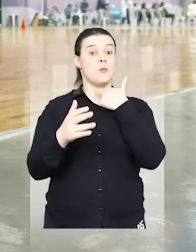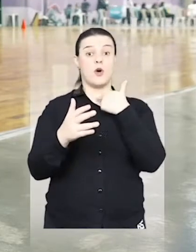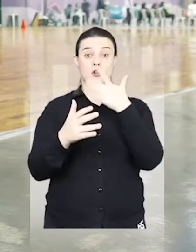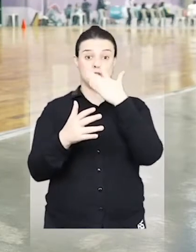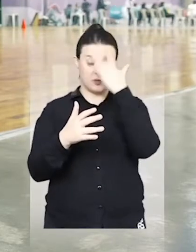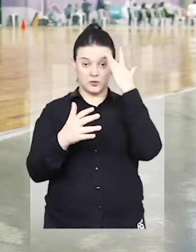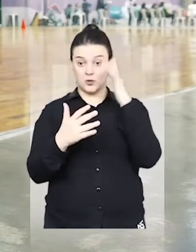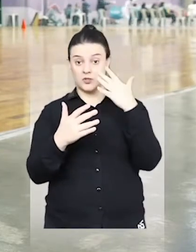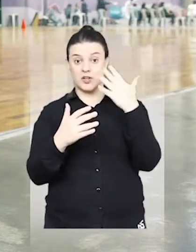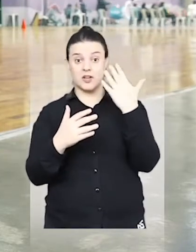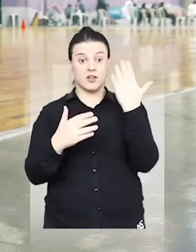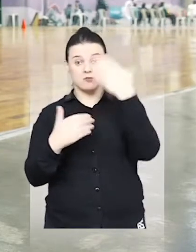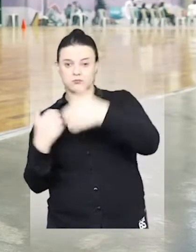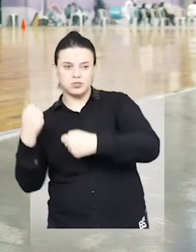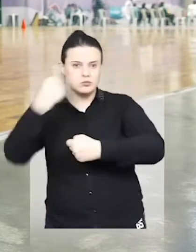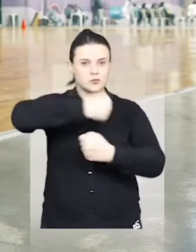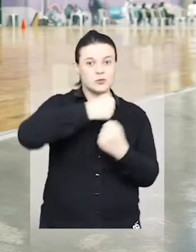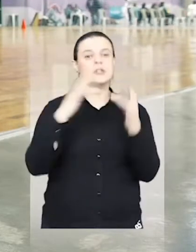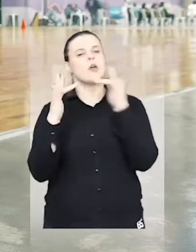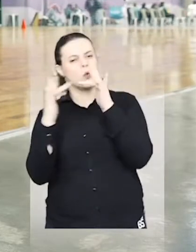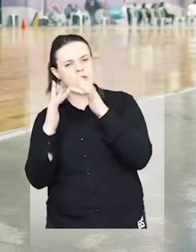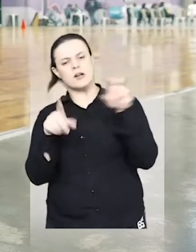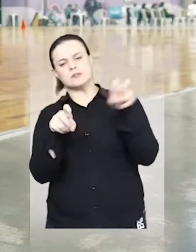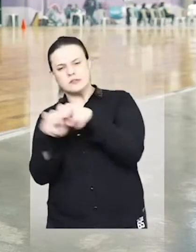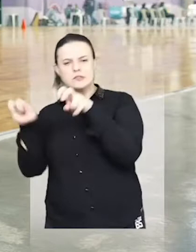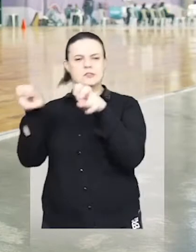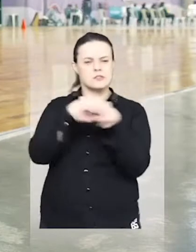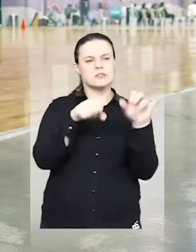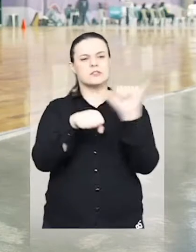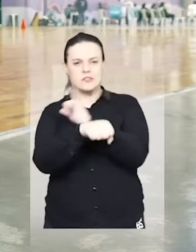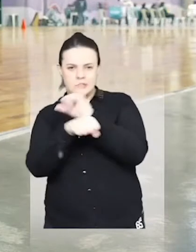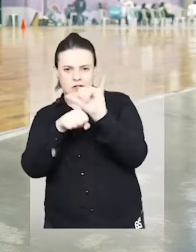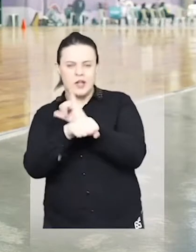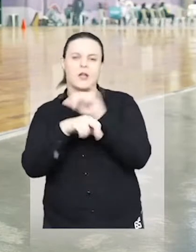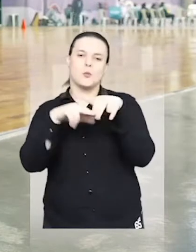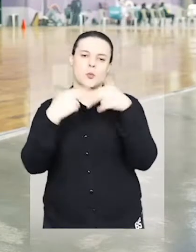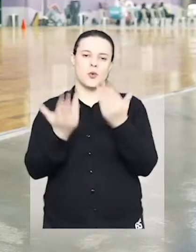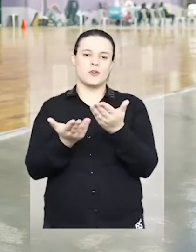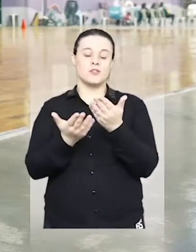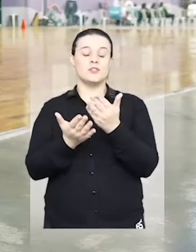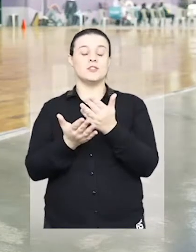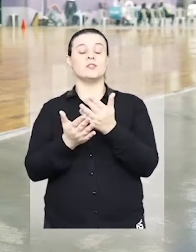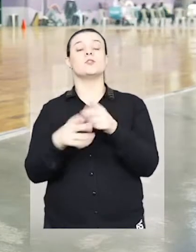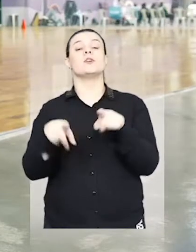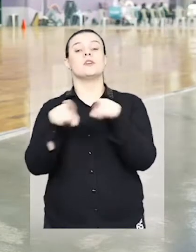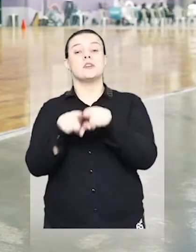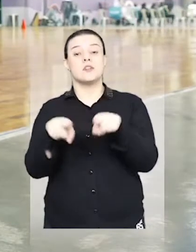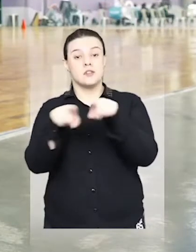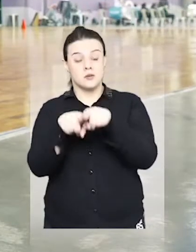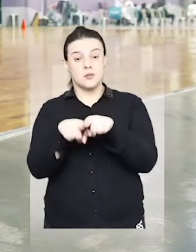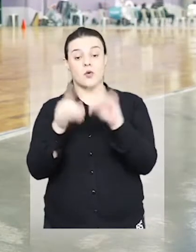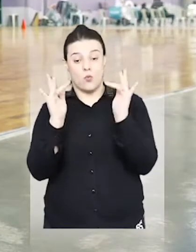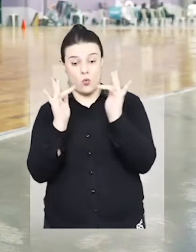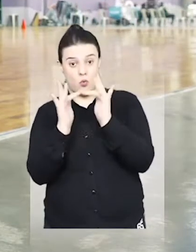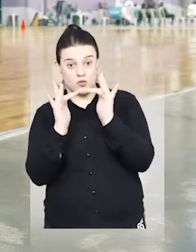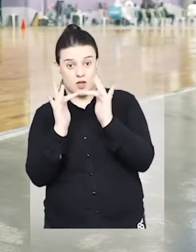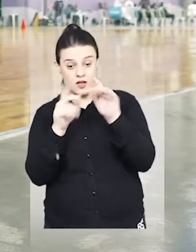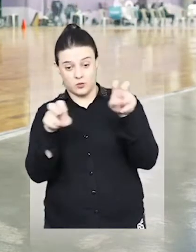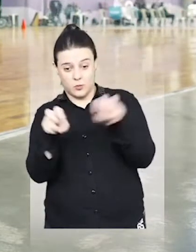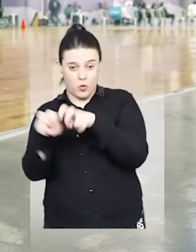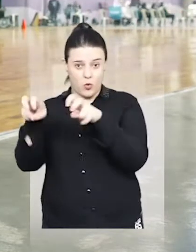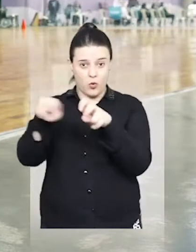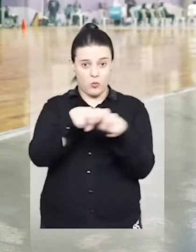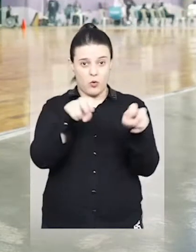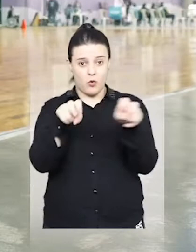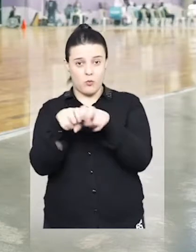deixar eles passarem. Então por isso que tem bastante contato, tem bastante estratégia. E o contato